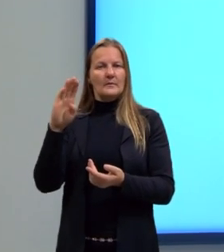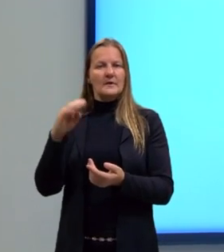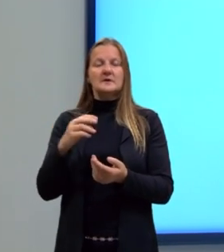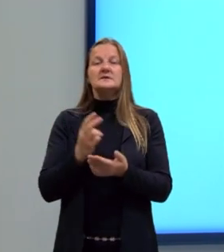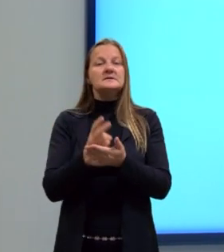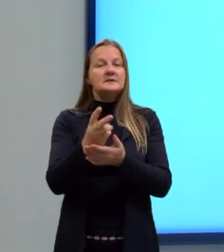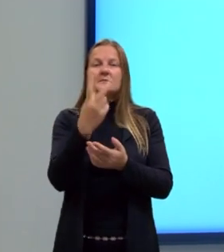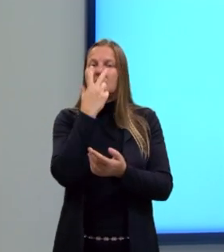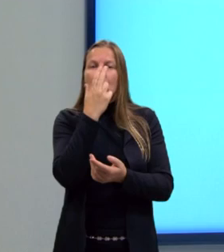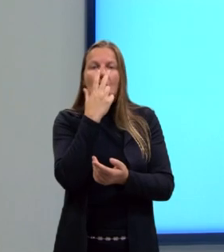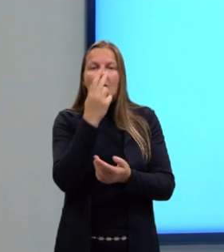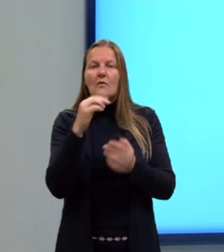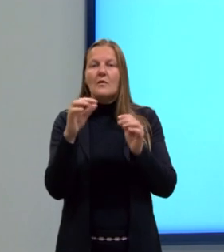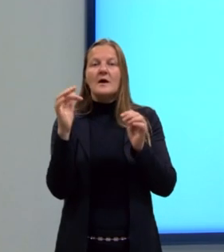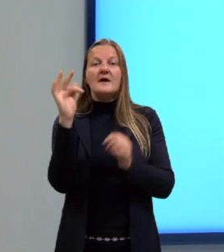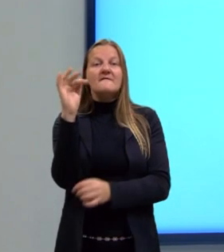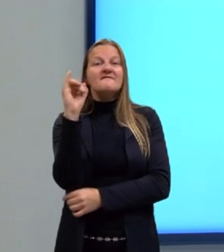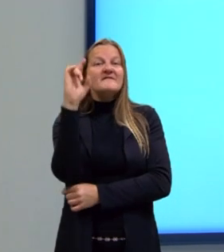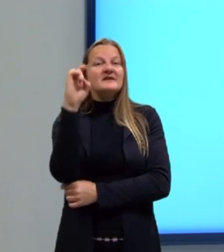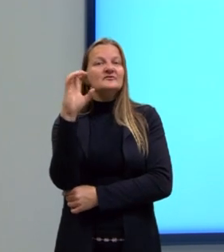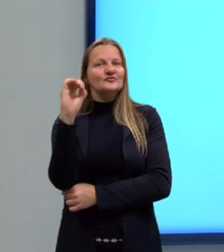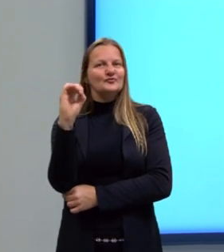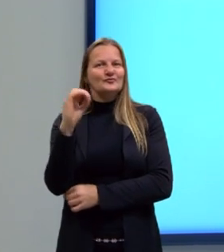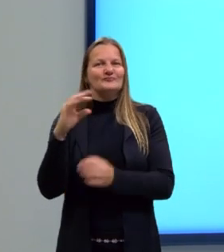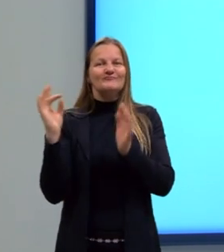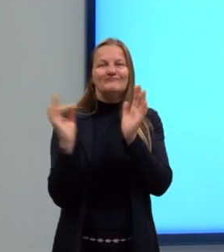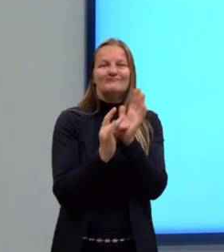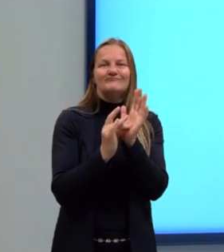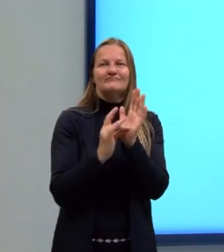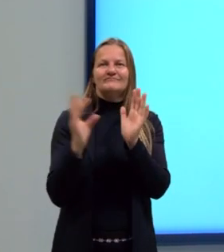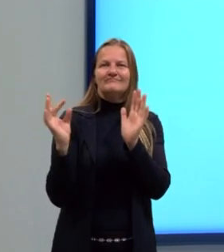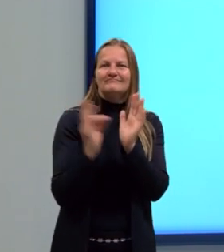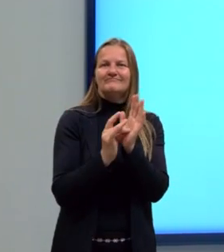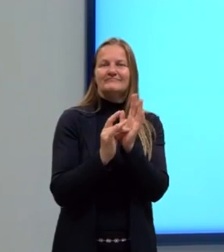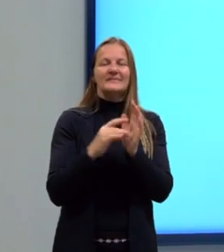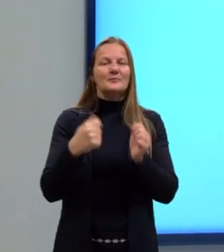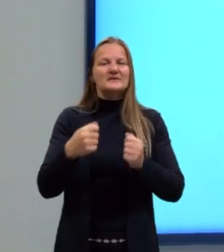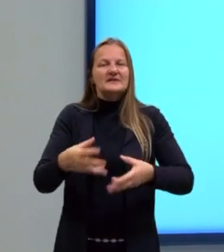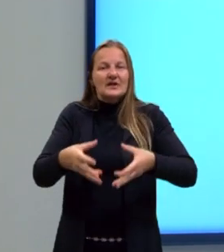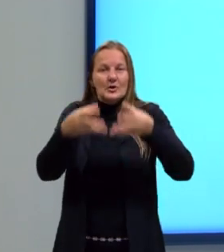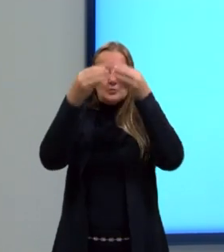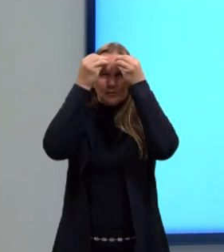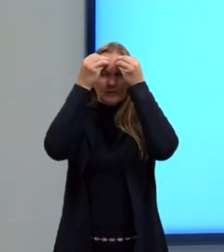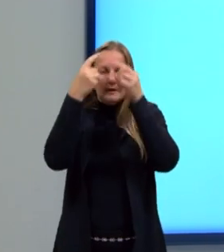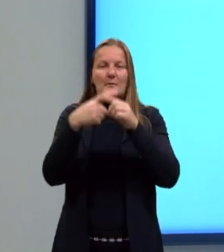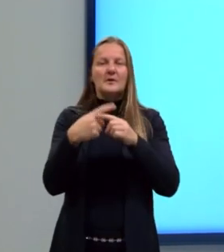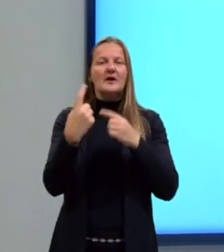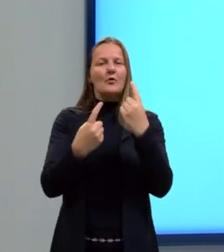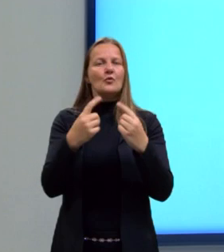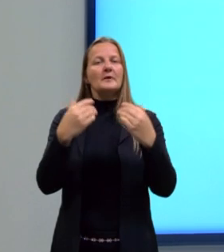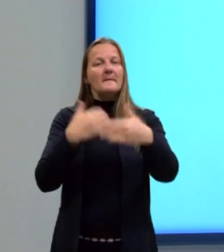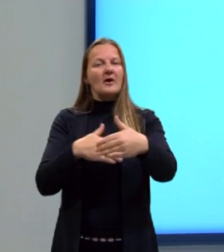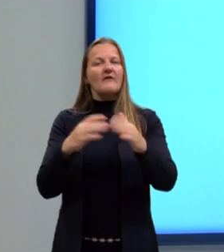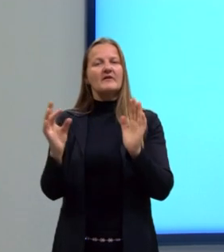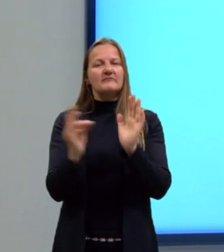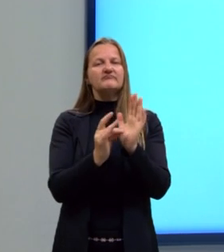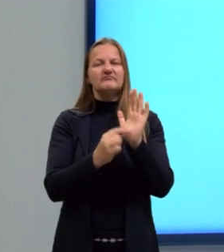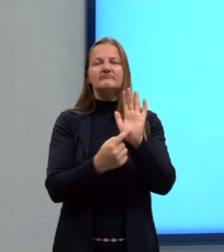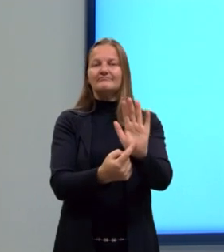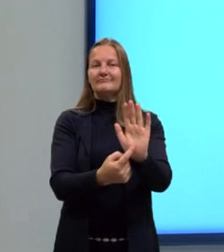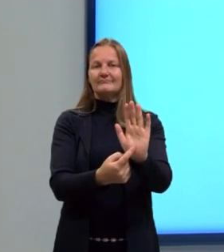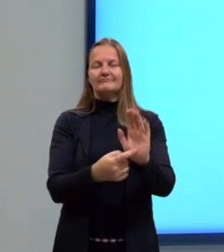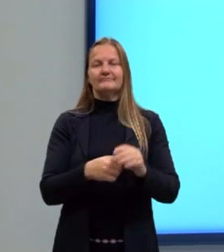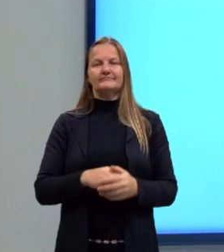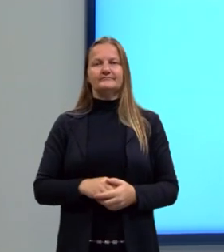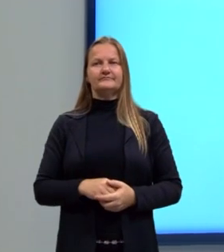esse tipo de valor fixo aqui não é tão importante da gente decorar nem saber na cabeça né Alguns são importantes mas esse aqui não